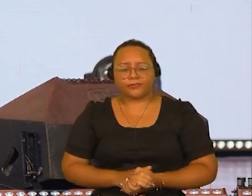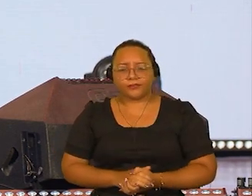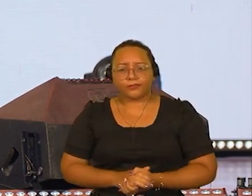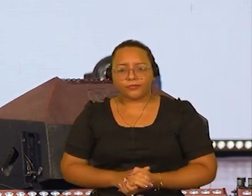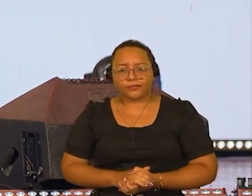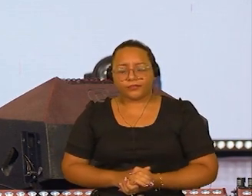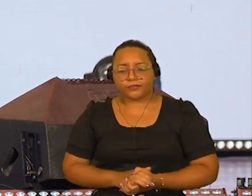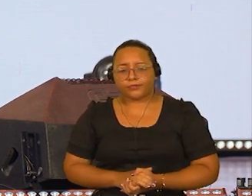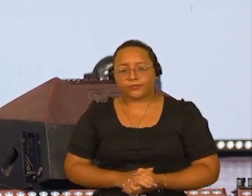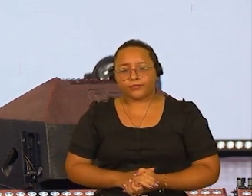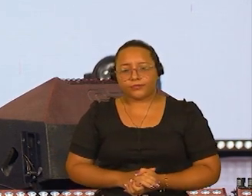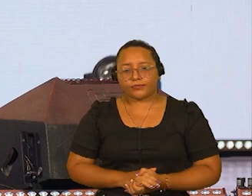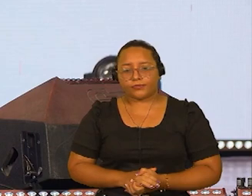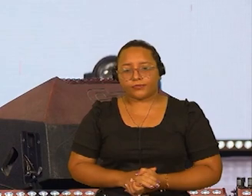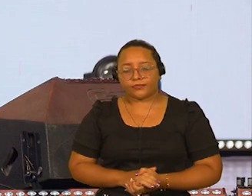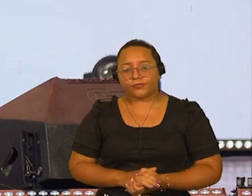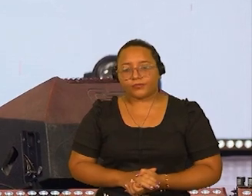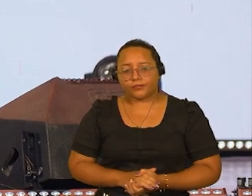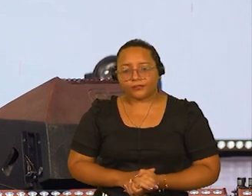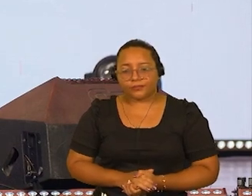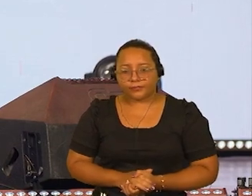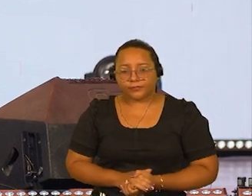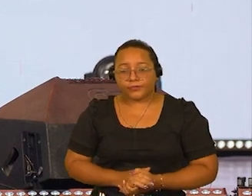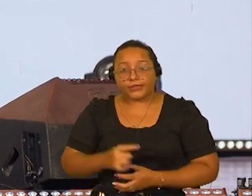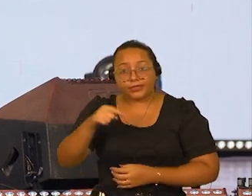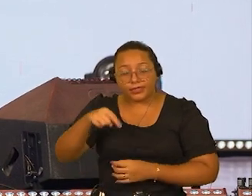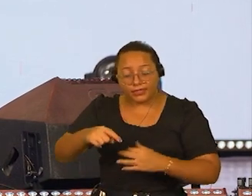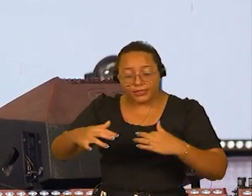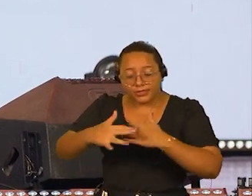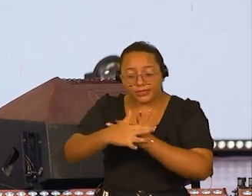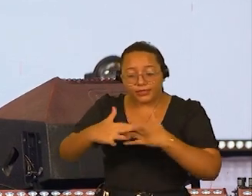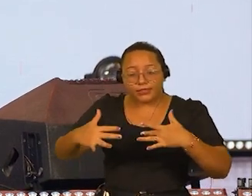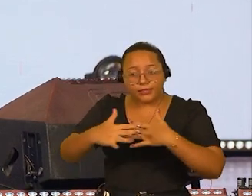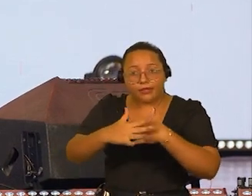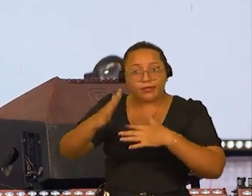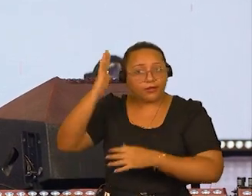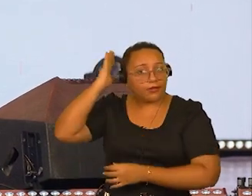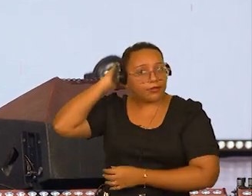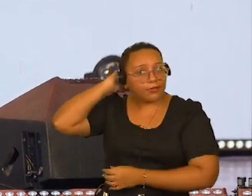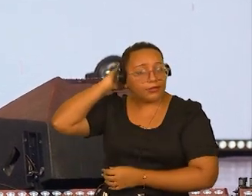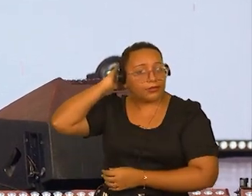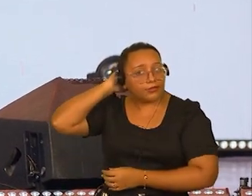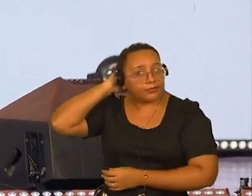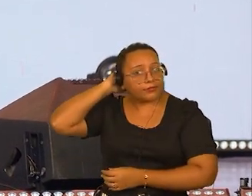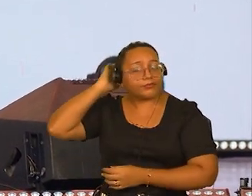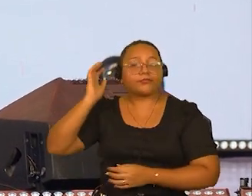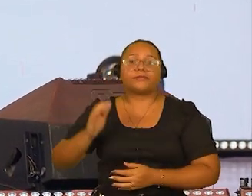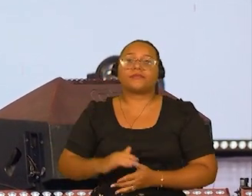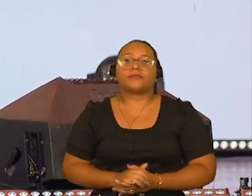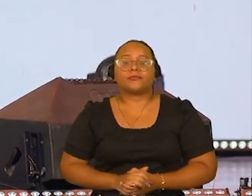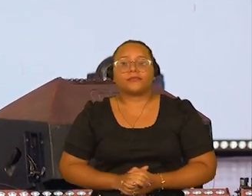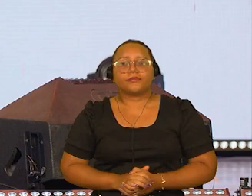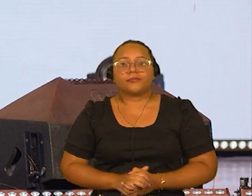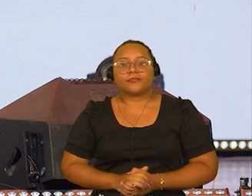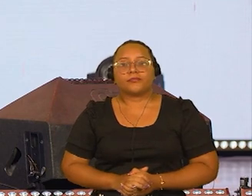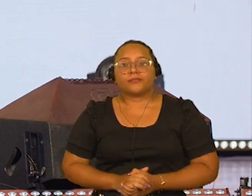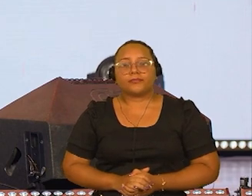Será de Belém, será por Belém.